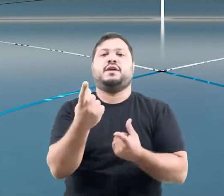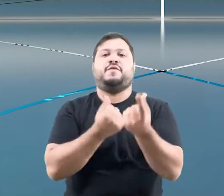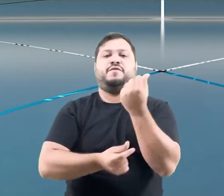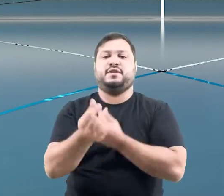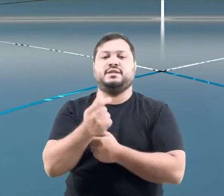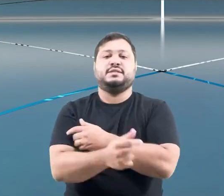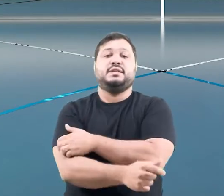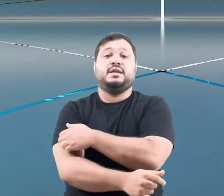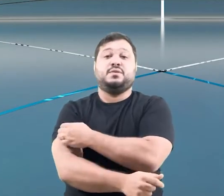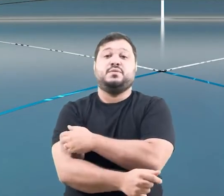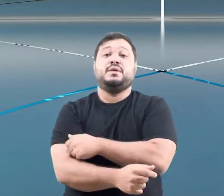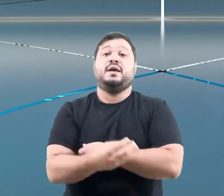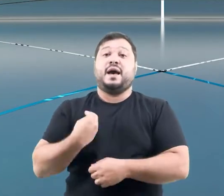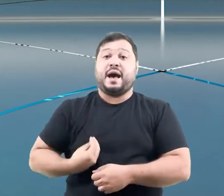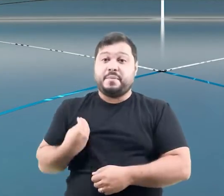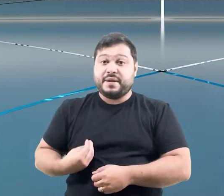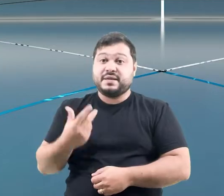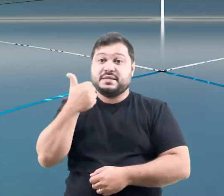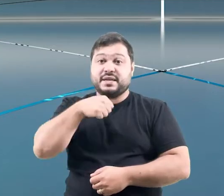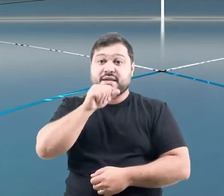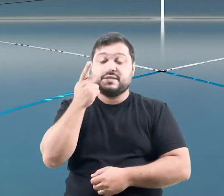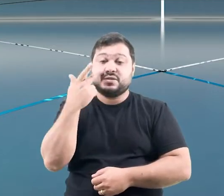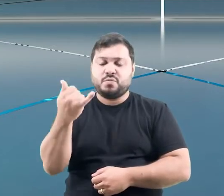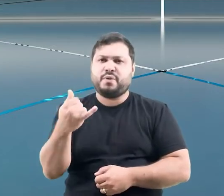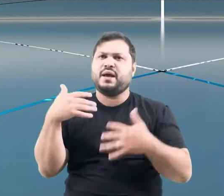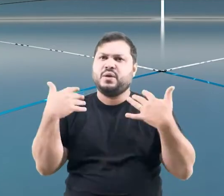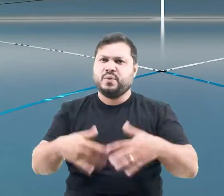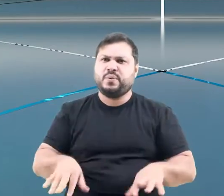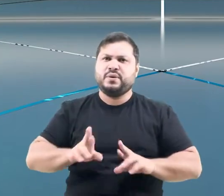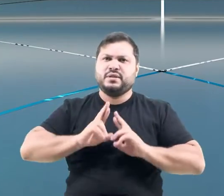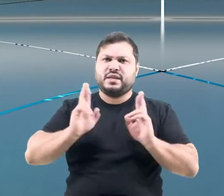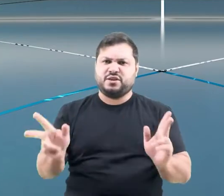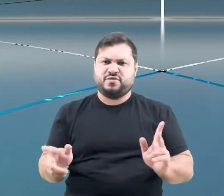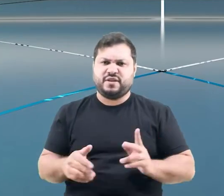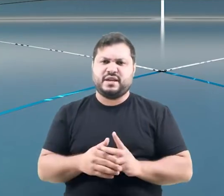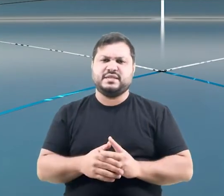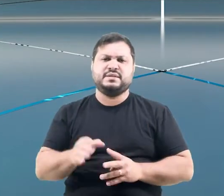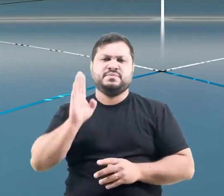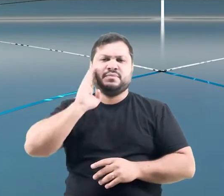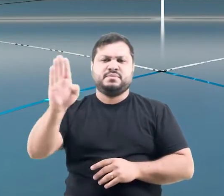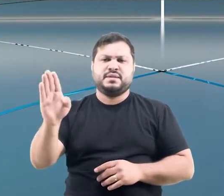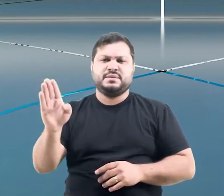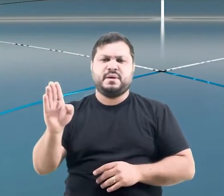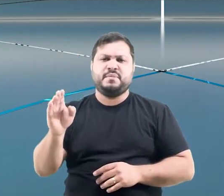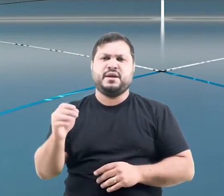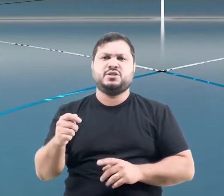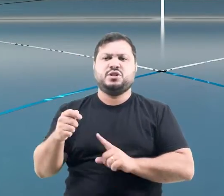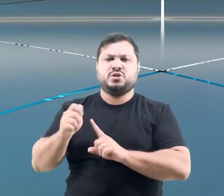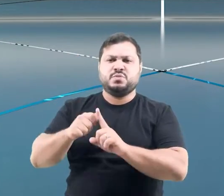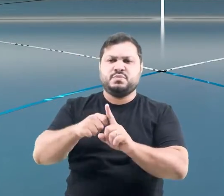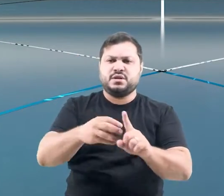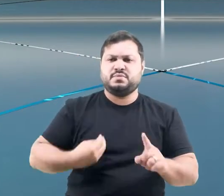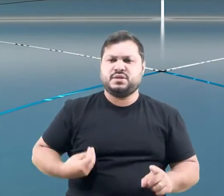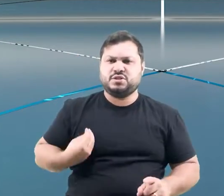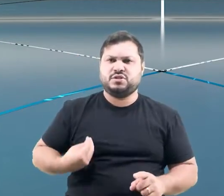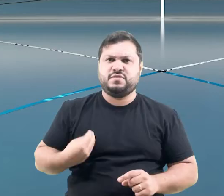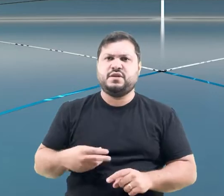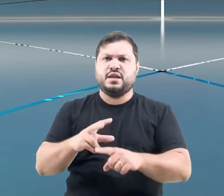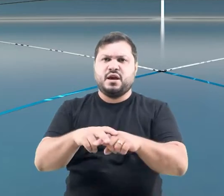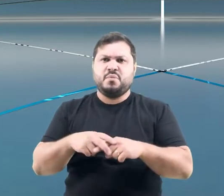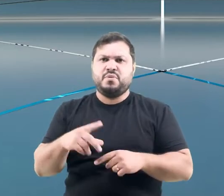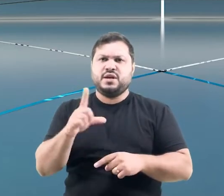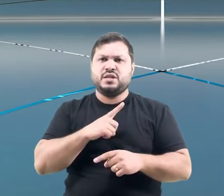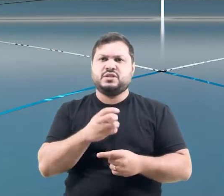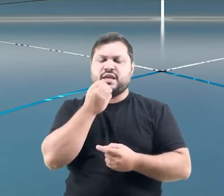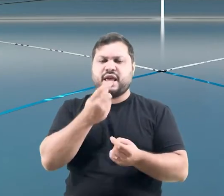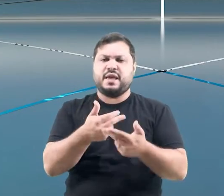questão financeira. A presença dos pais faz muita diferença, principalmente nos primeiros meses de vida. Por